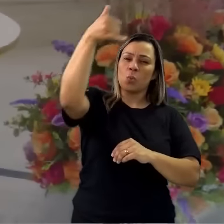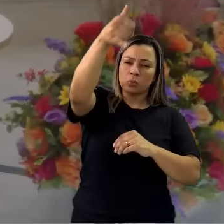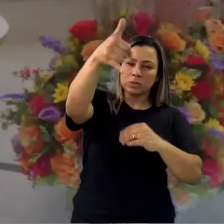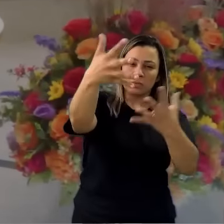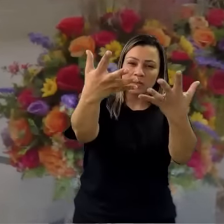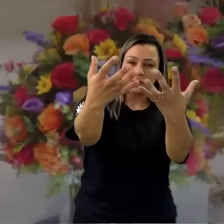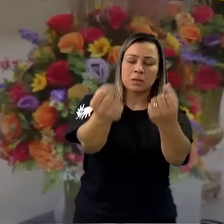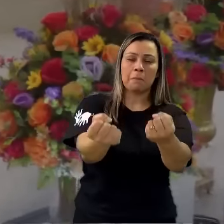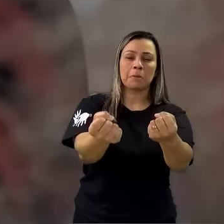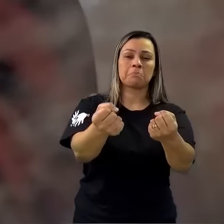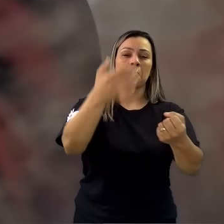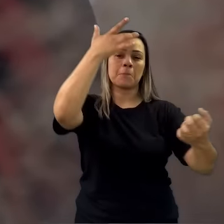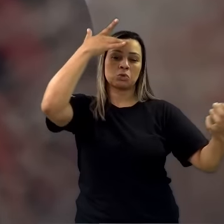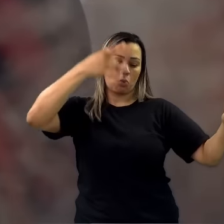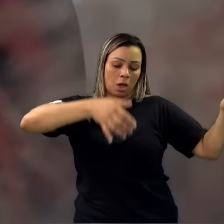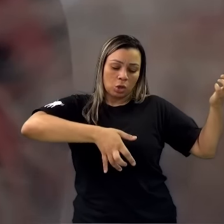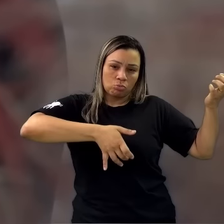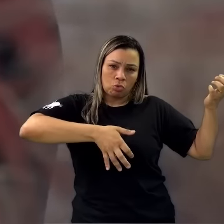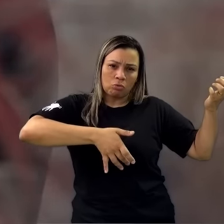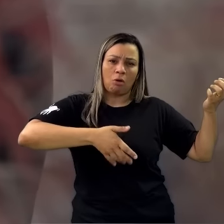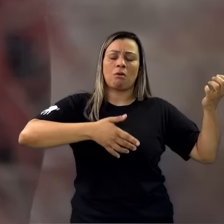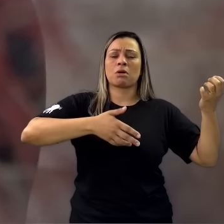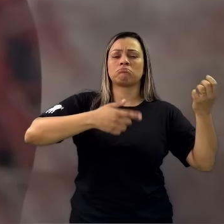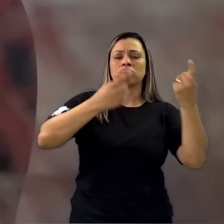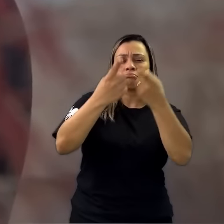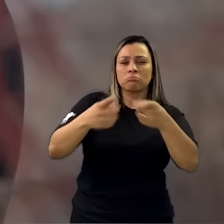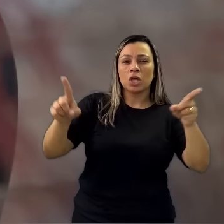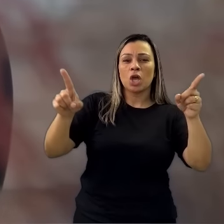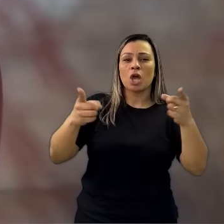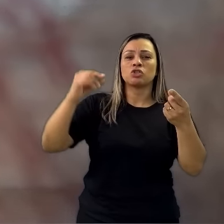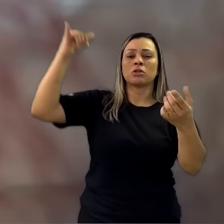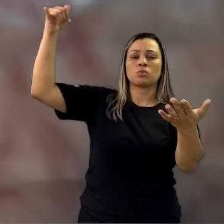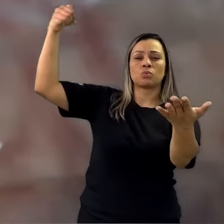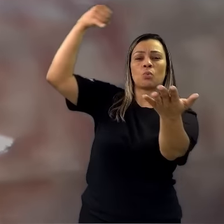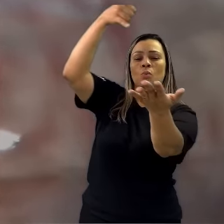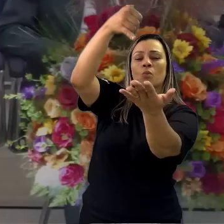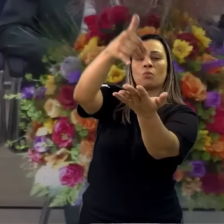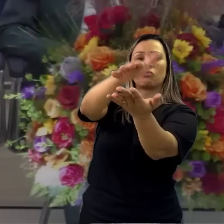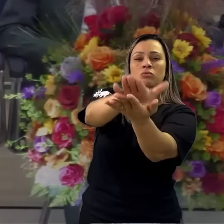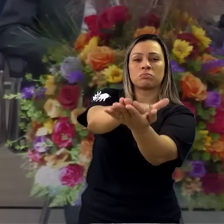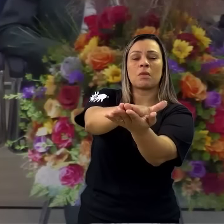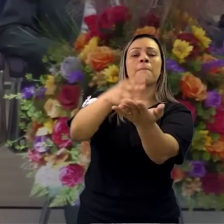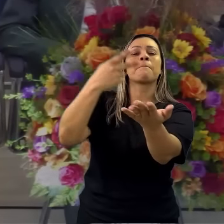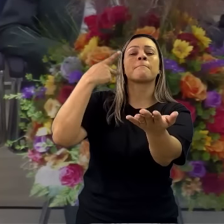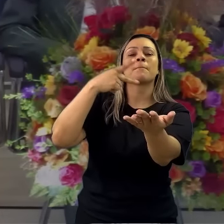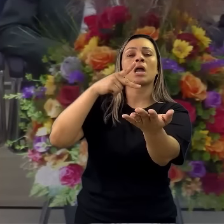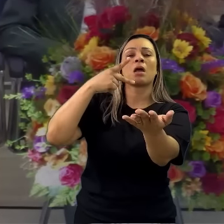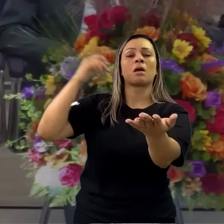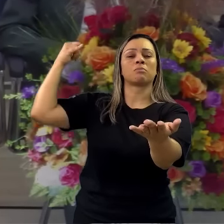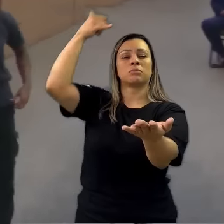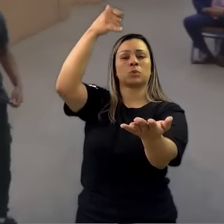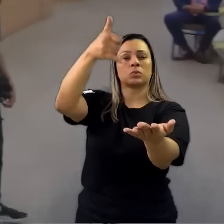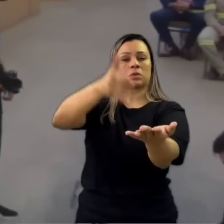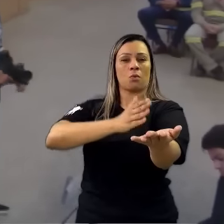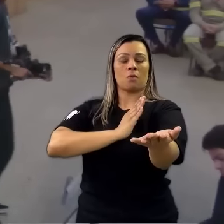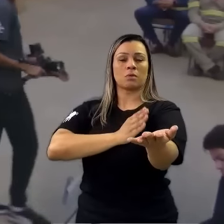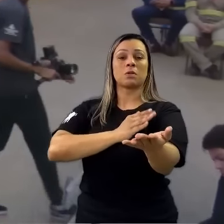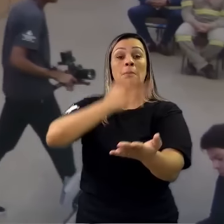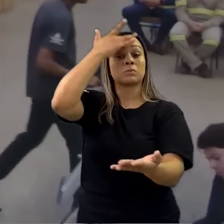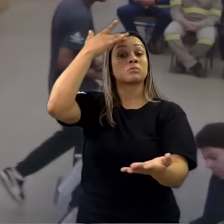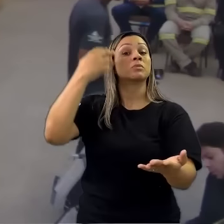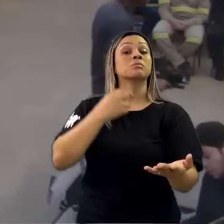quem rege receba unção na mão para quem prega receba unção e o fervor na mente no coração para quem canta receba unção na tuas cordas